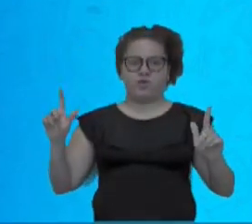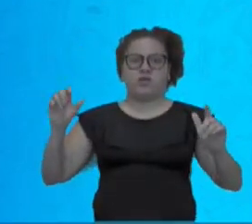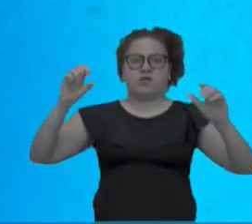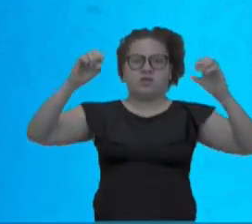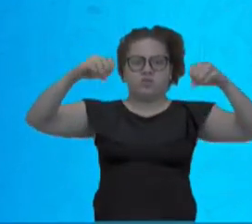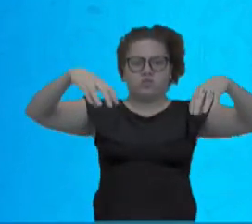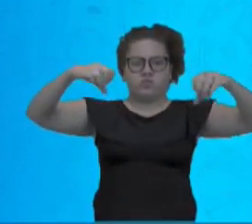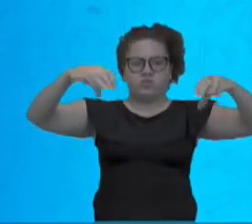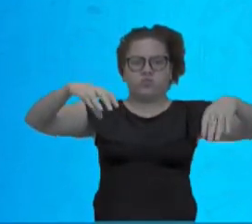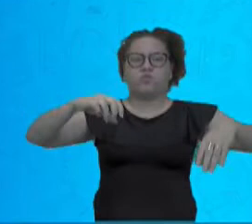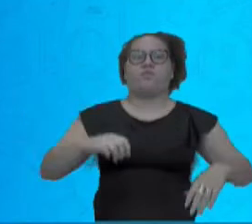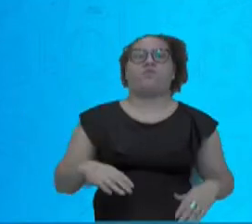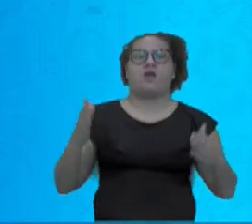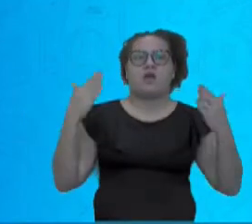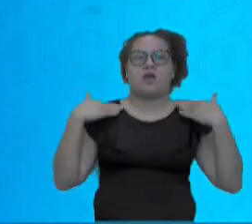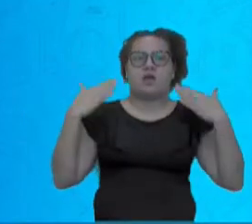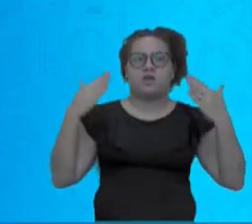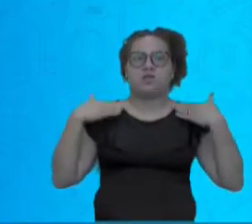verão.